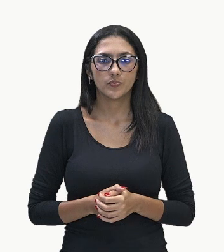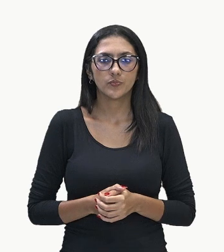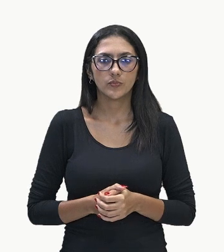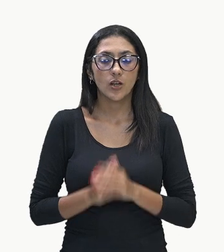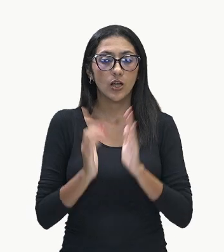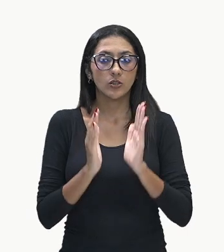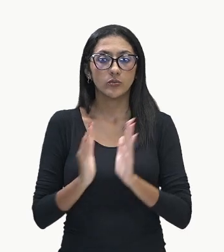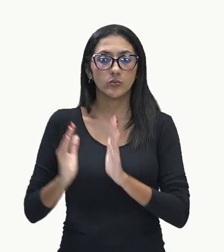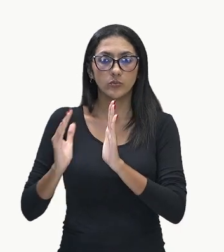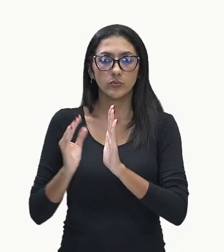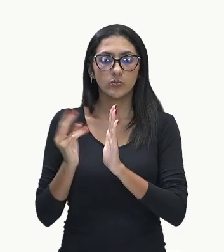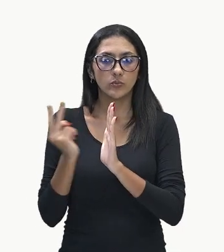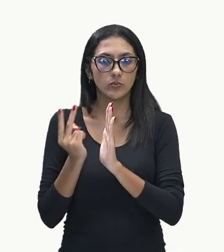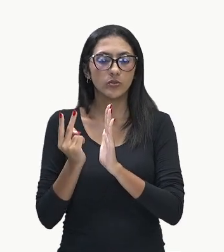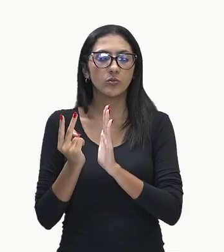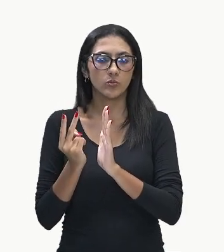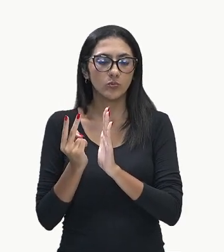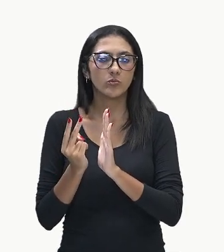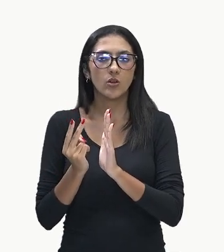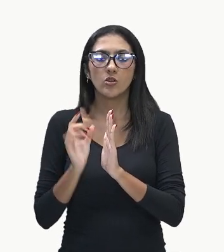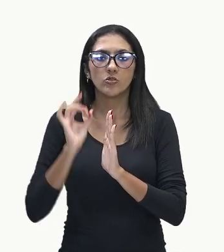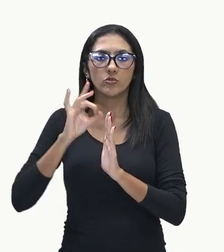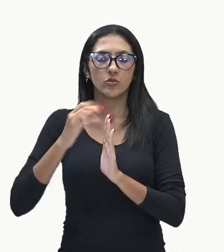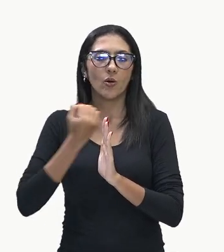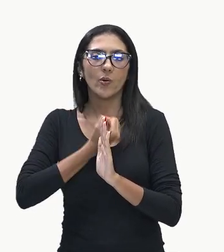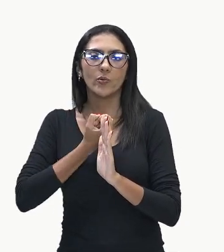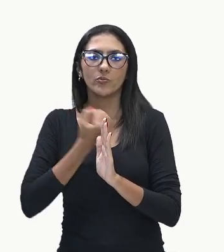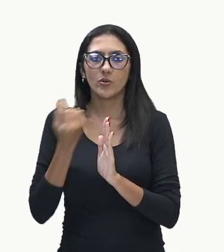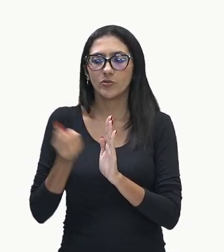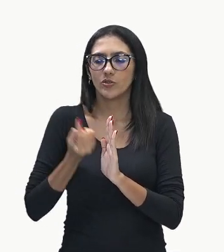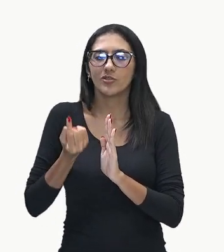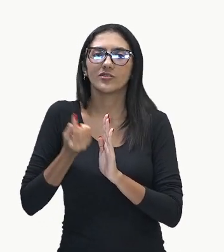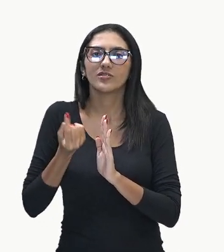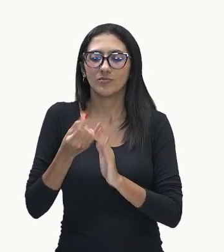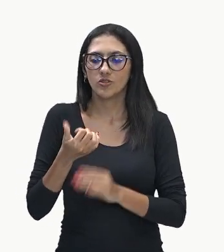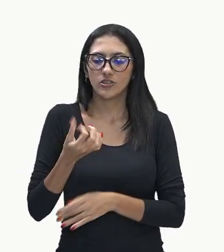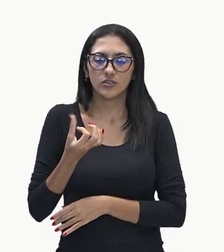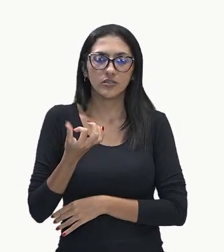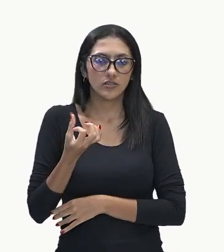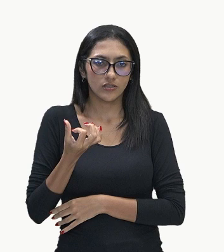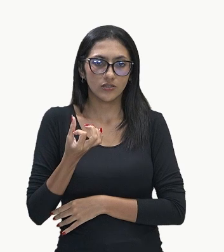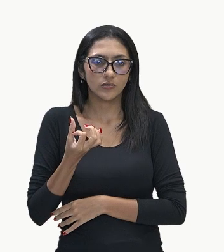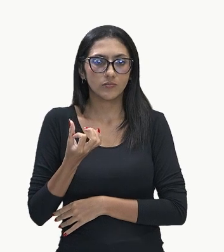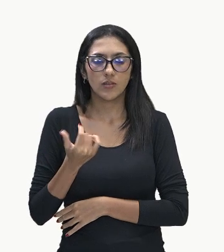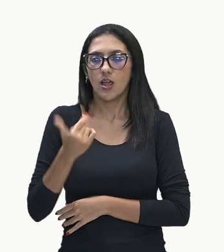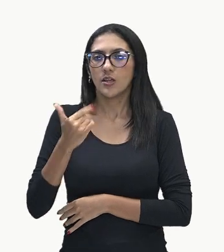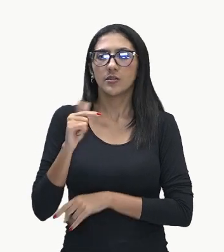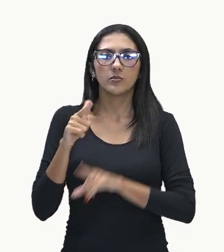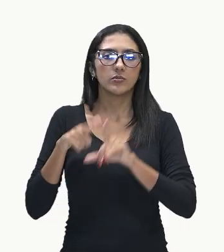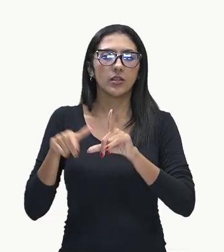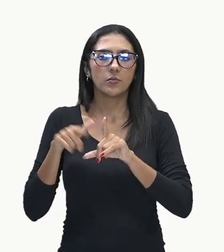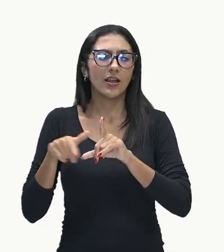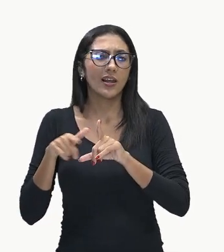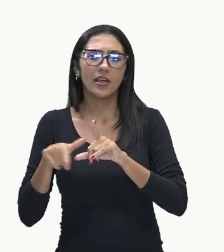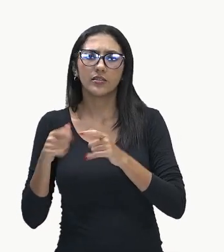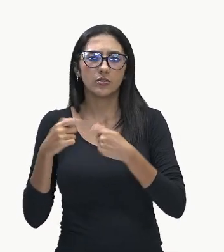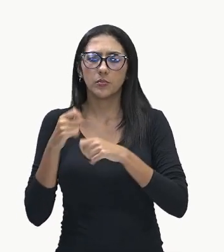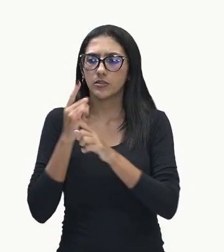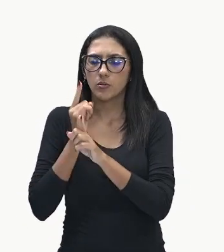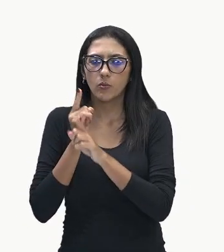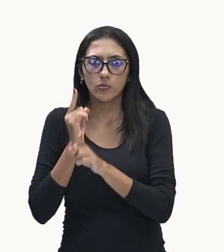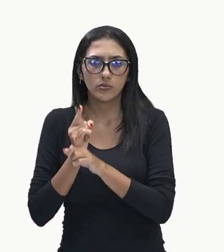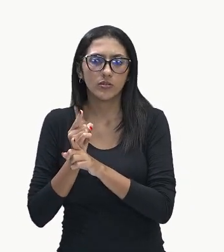membro quem não possui incógnita, que no caso aí é o 16, que não possui o valor a ser descoberto,